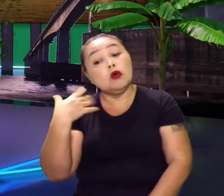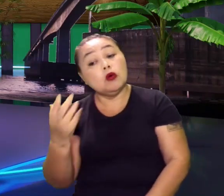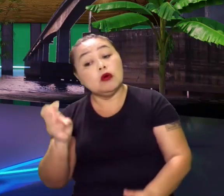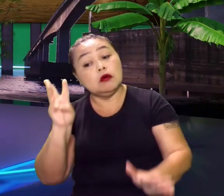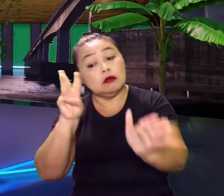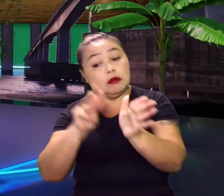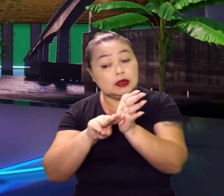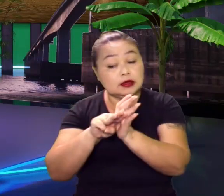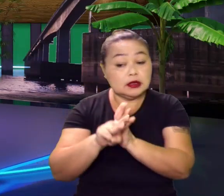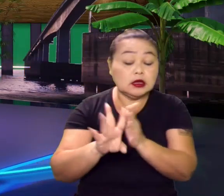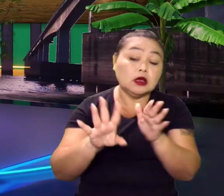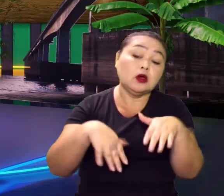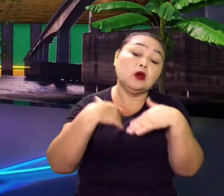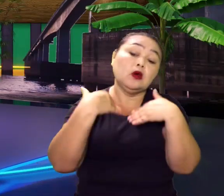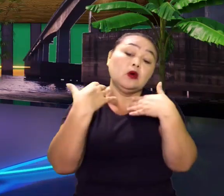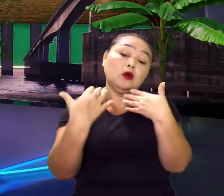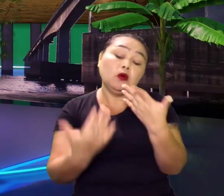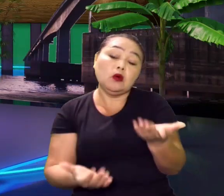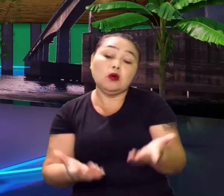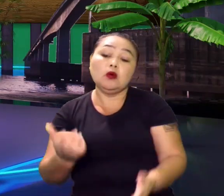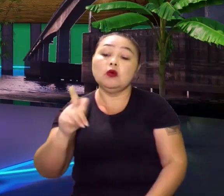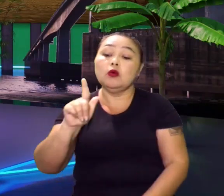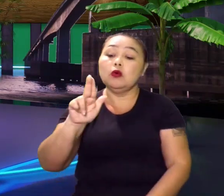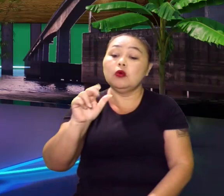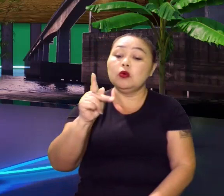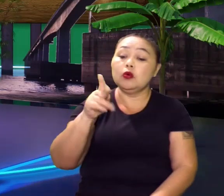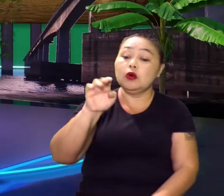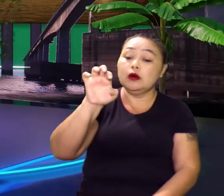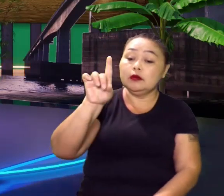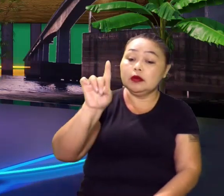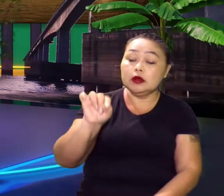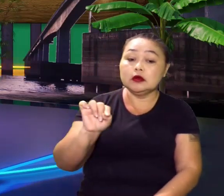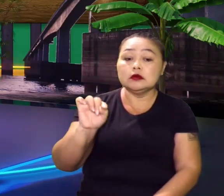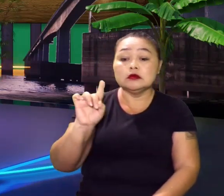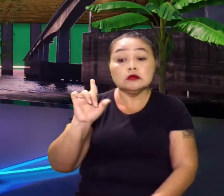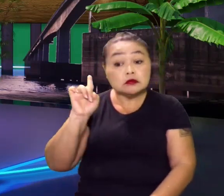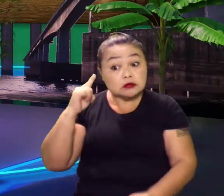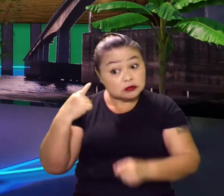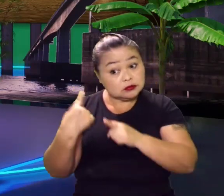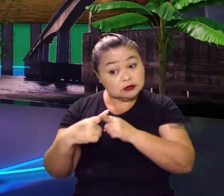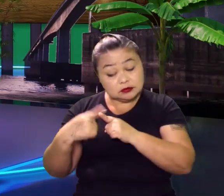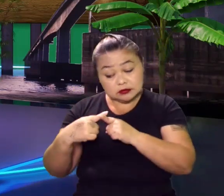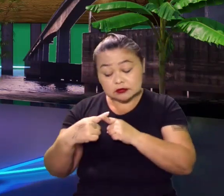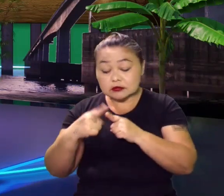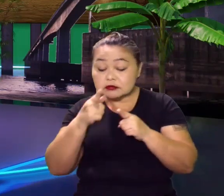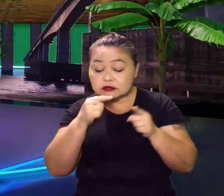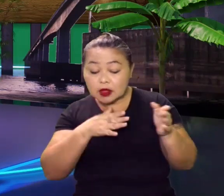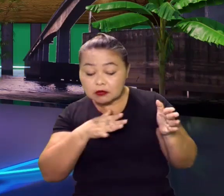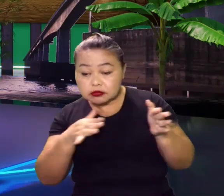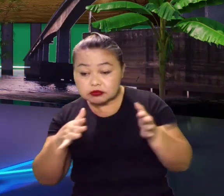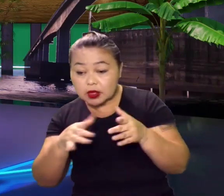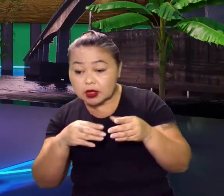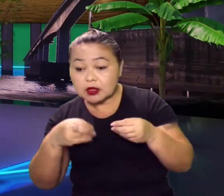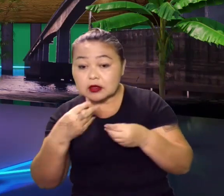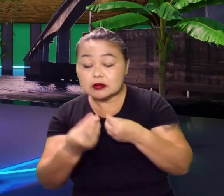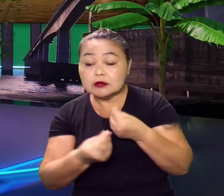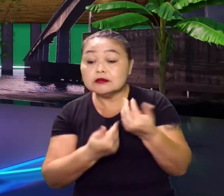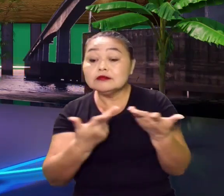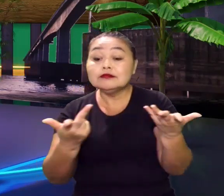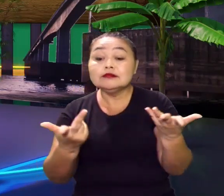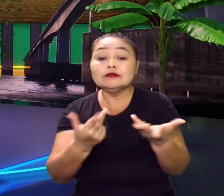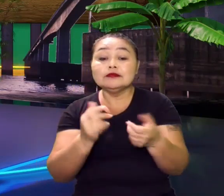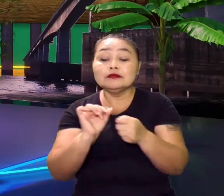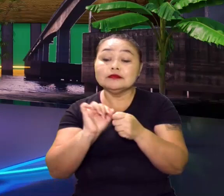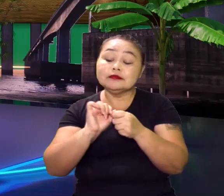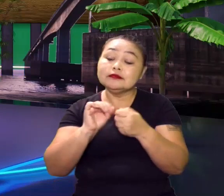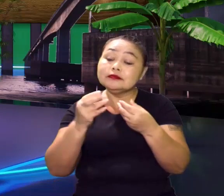tem um solo bem melhor, justamente por causa dessa intervenção da água naquele solo, que vai fazer com que ele seja